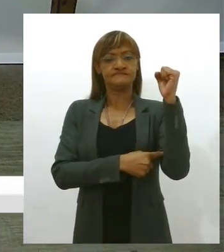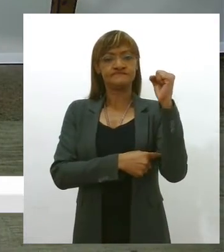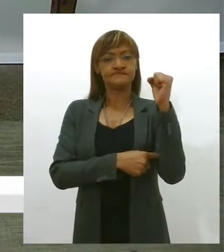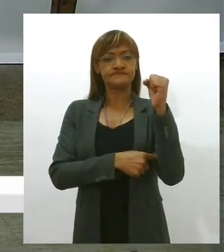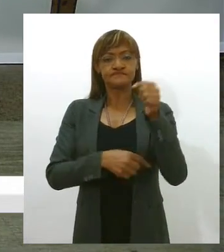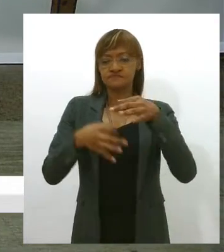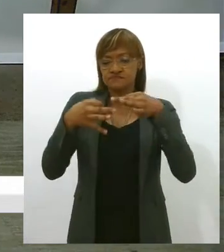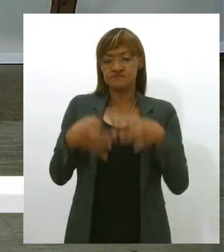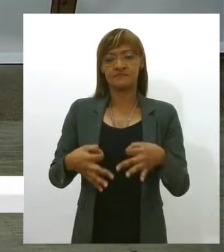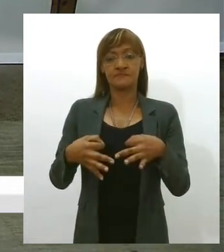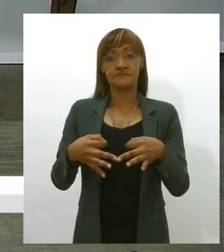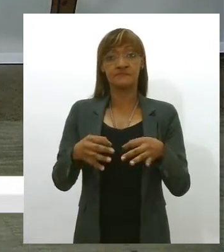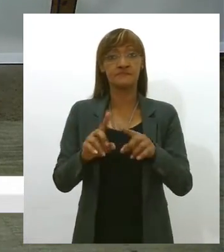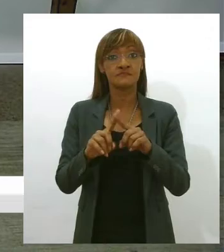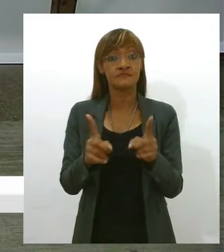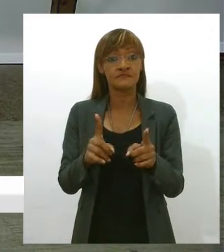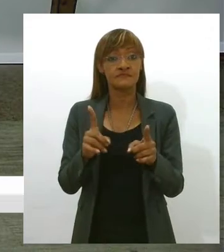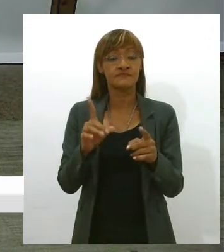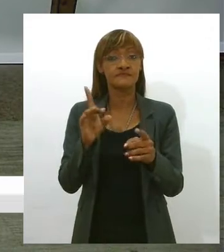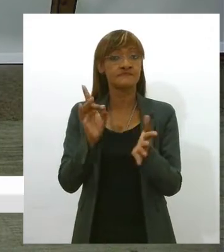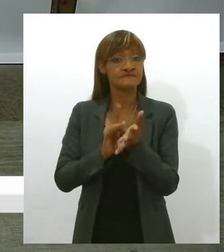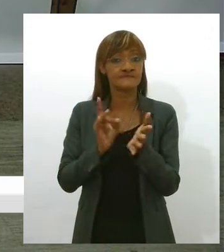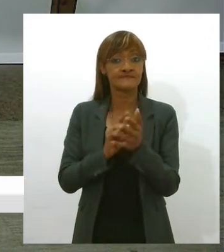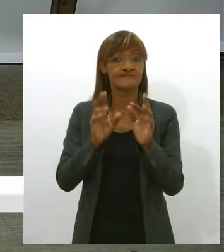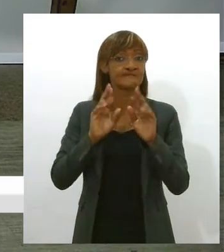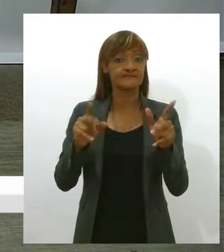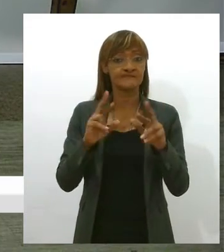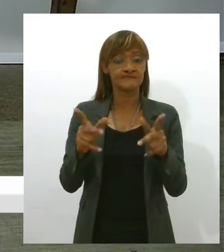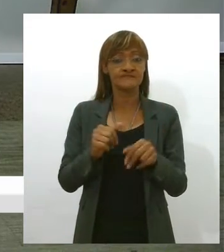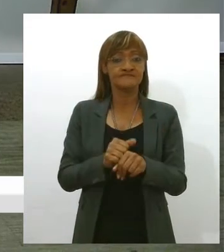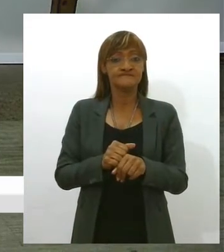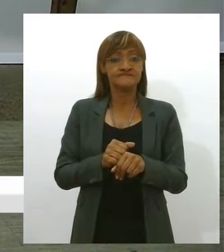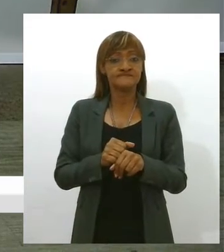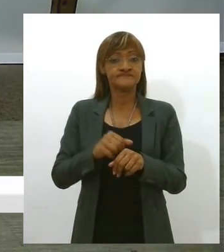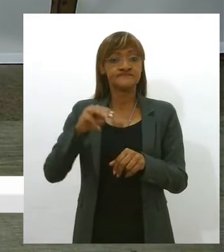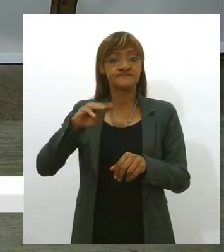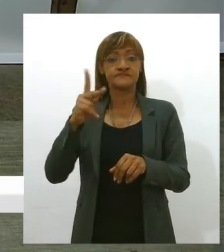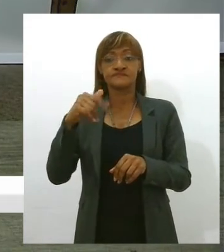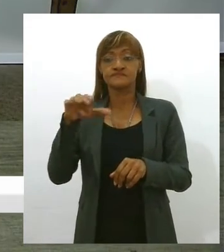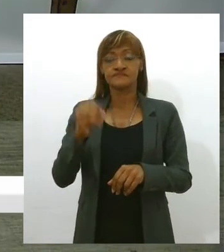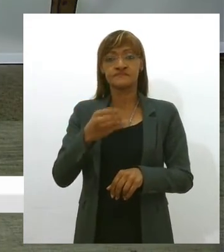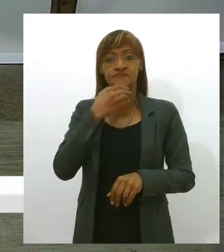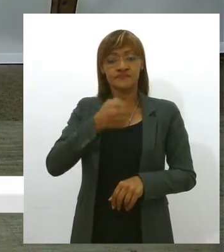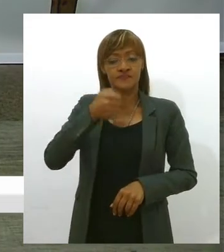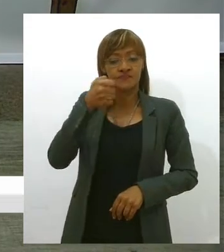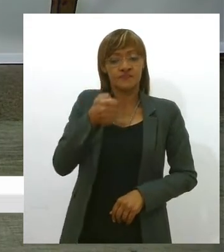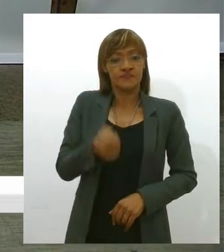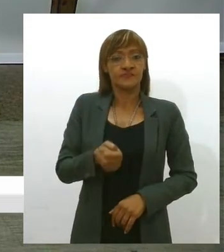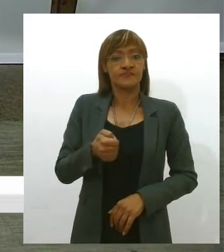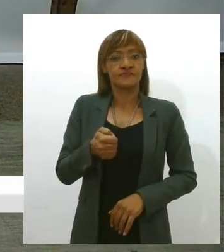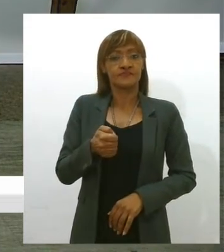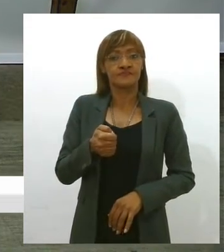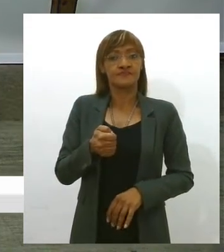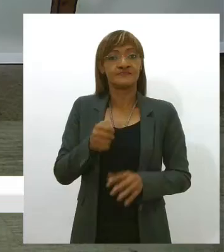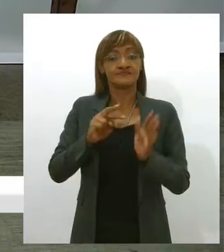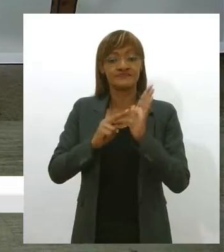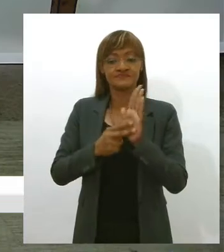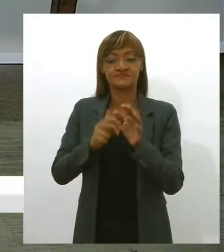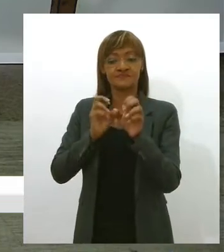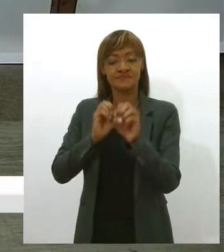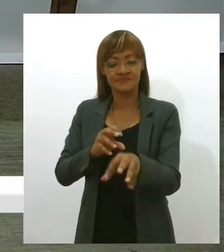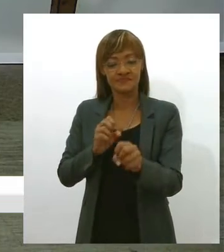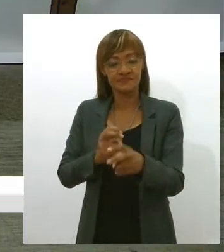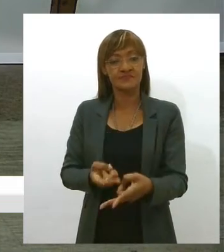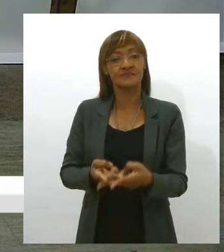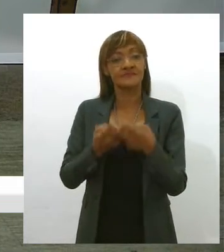verdade, entre os lobos, né, o macho alfa é aquela pessoa que educa, que tem o tempo da paciência, do aprendizado,